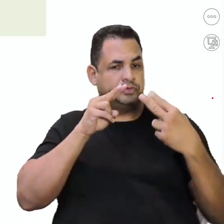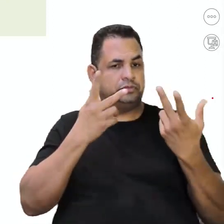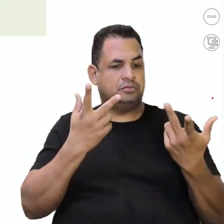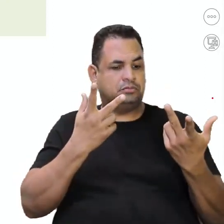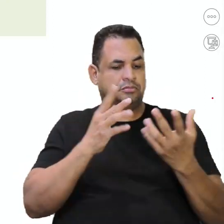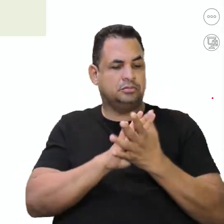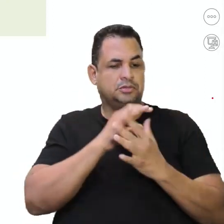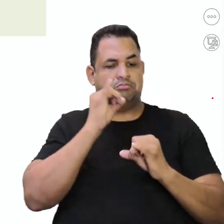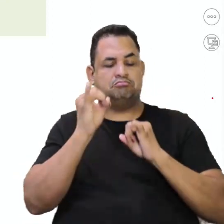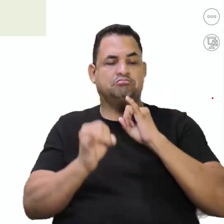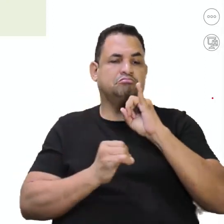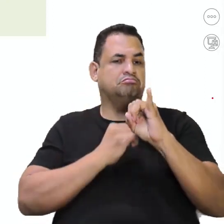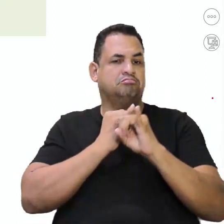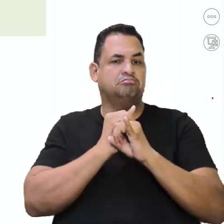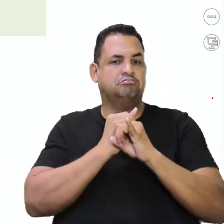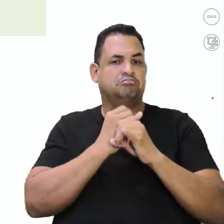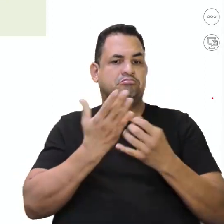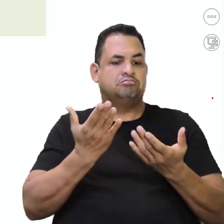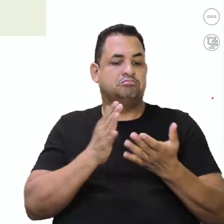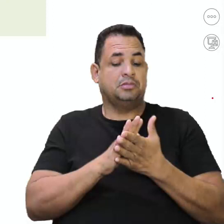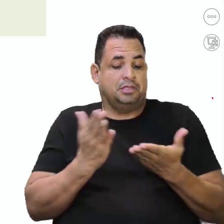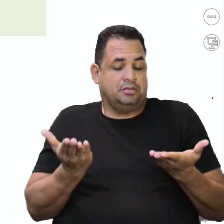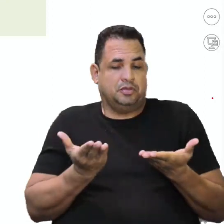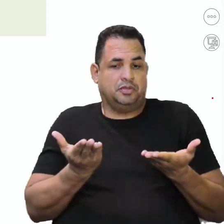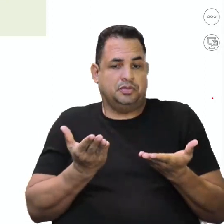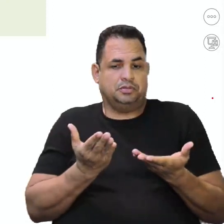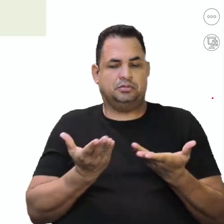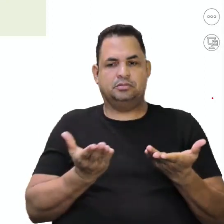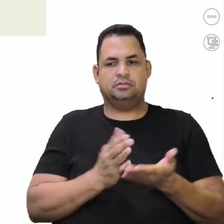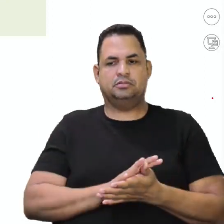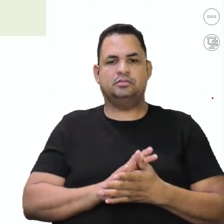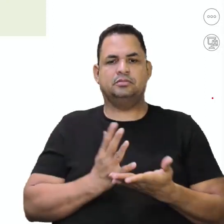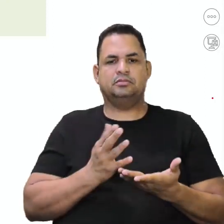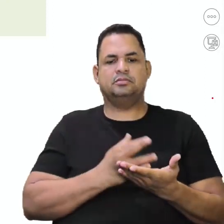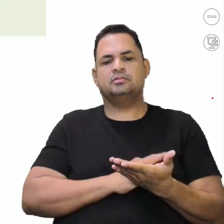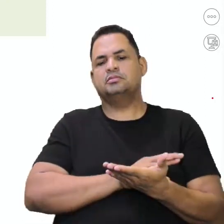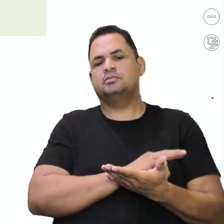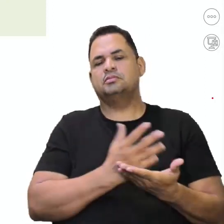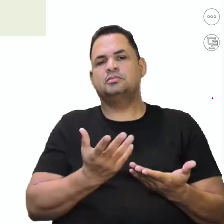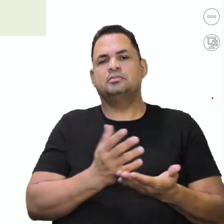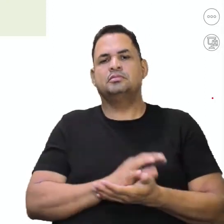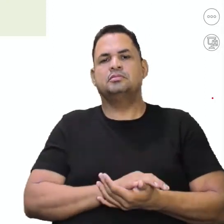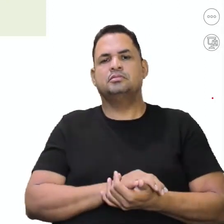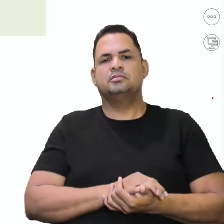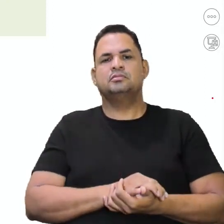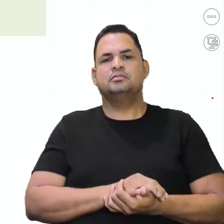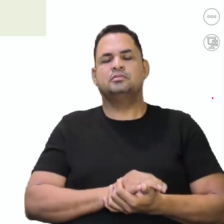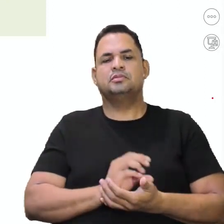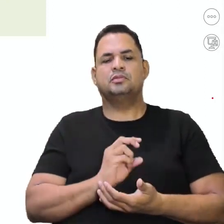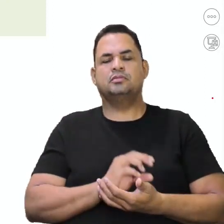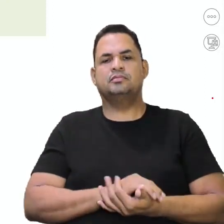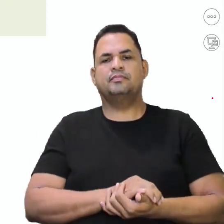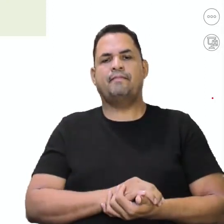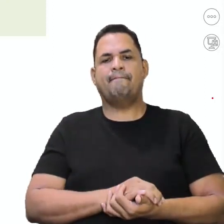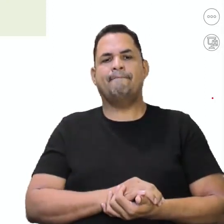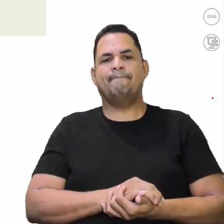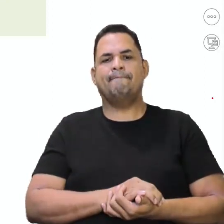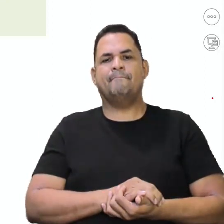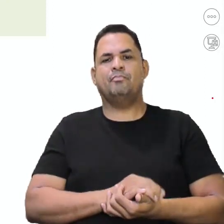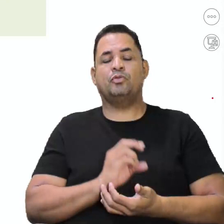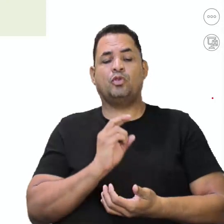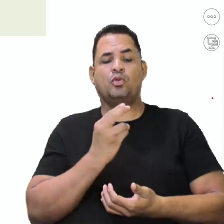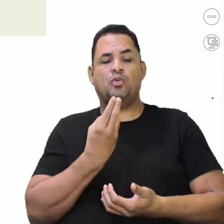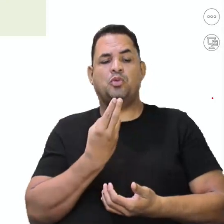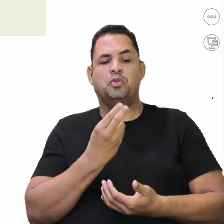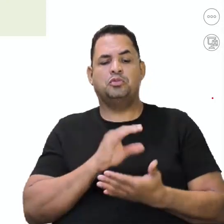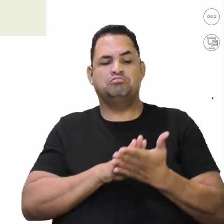Porque pode estar na internet, ainda mais nos dias de hoje, né? Mal dizer, porque na verdade já há muito tempo já está assim. Ou printed in any color,